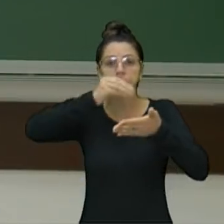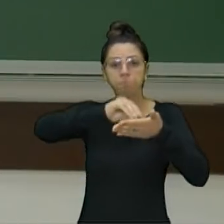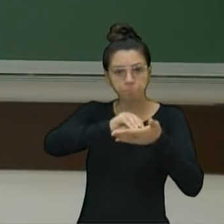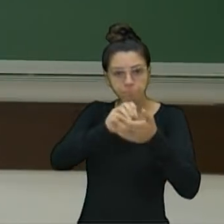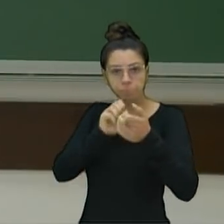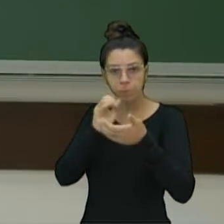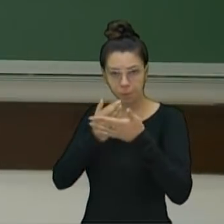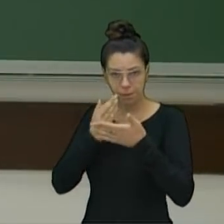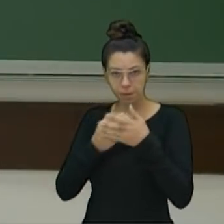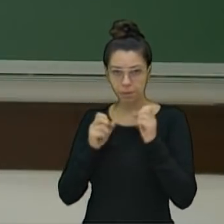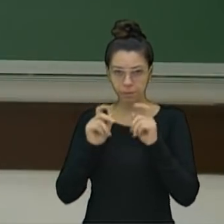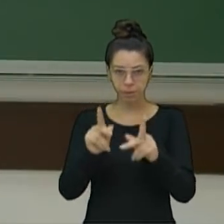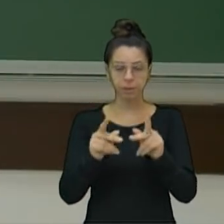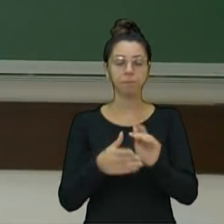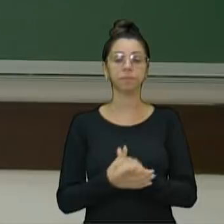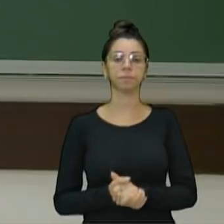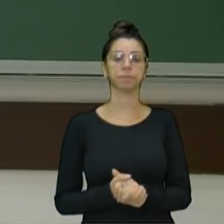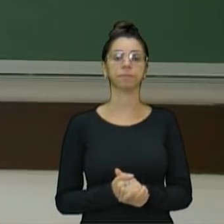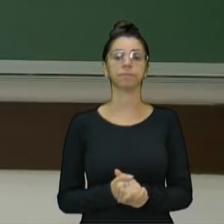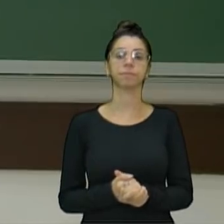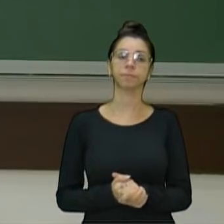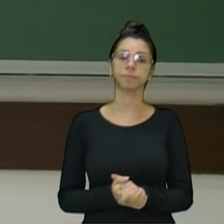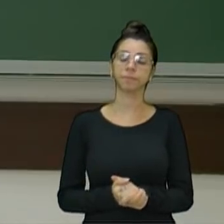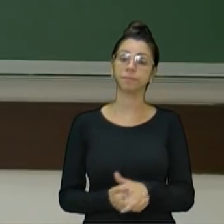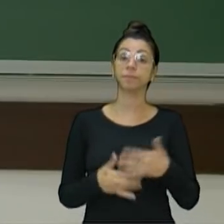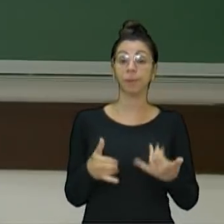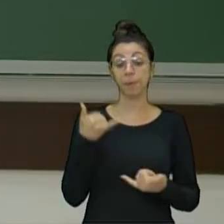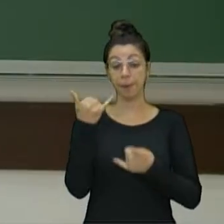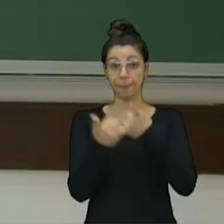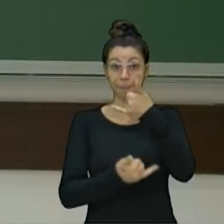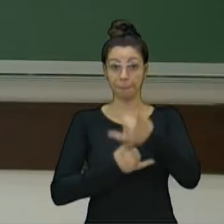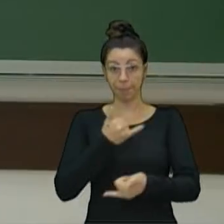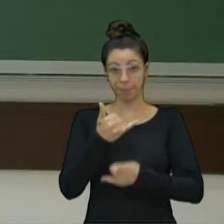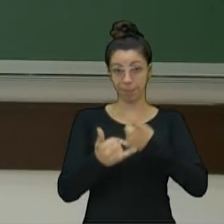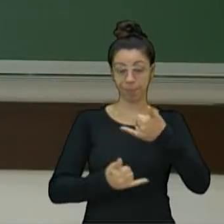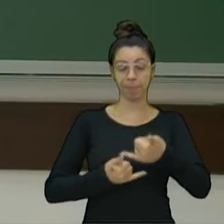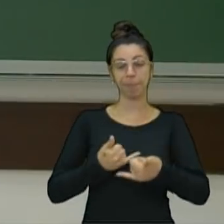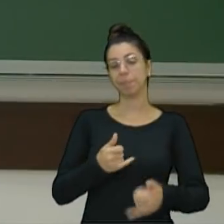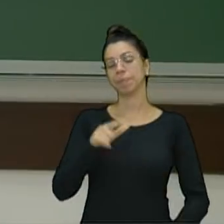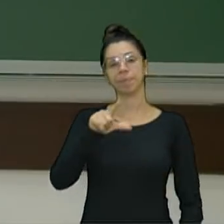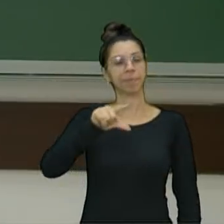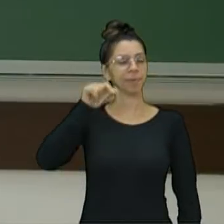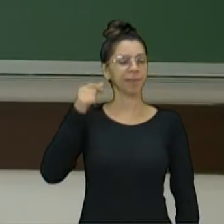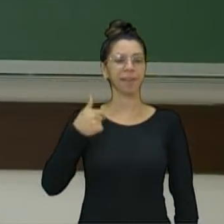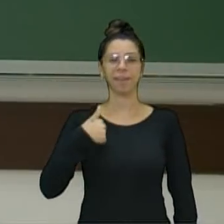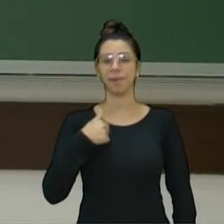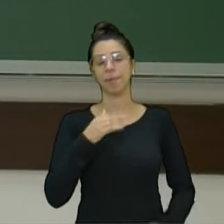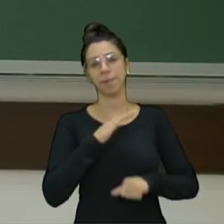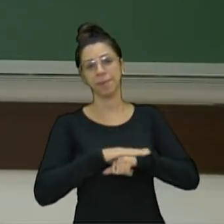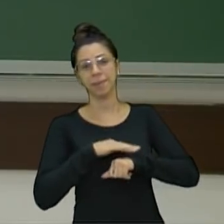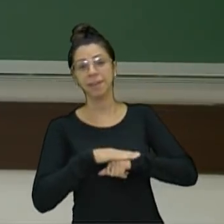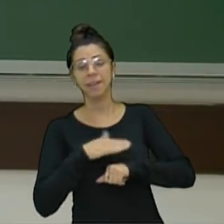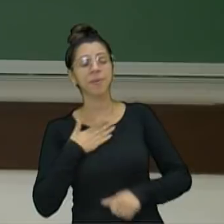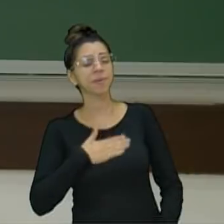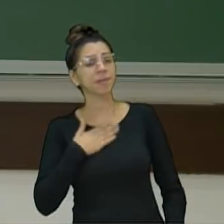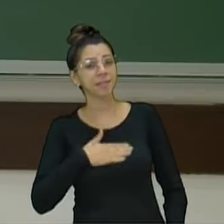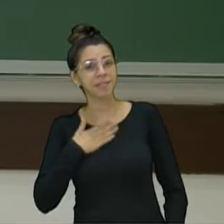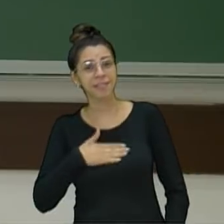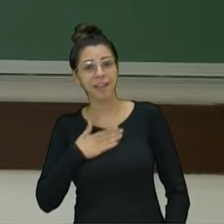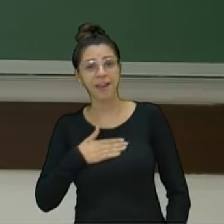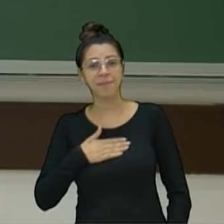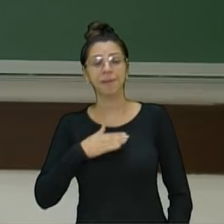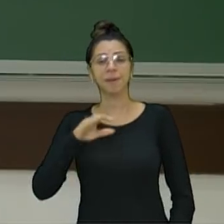aí no caderno de vocês. Então, as brincadeiras favoritas tem várias, né? Eu, por exemplo, gostava de jogar bets na rua com os